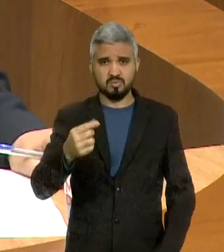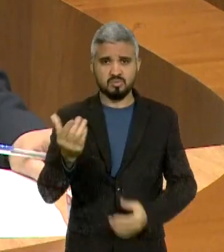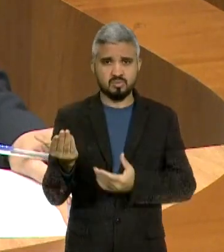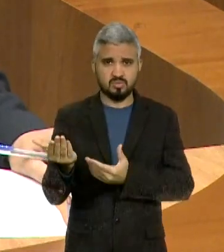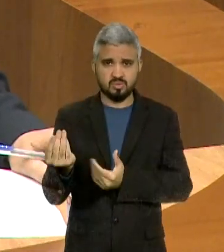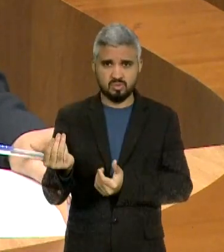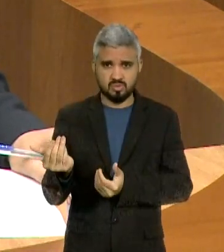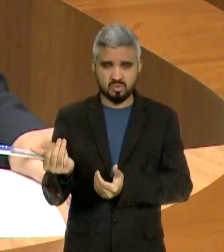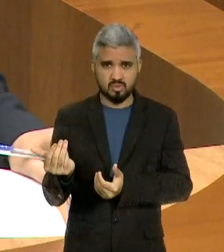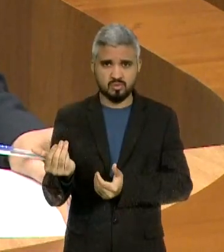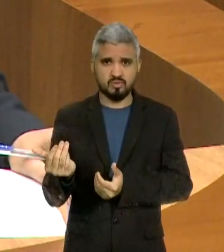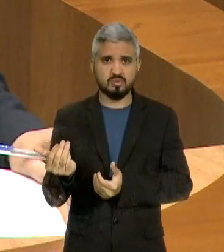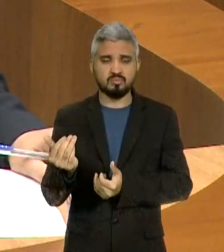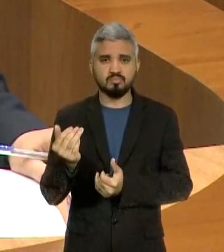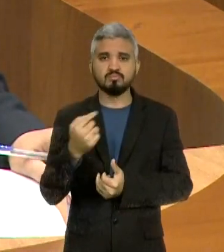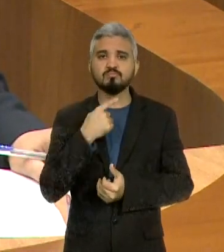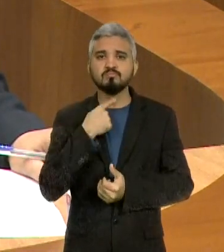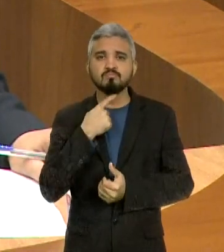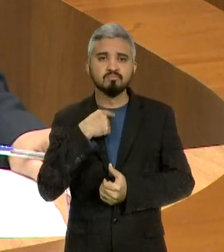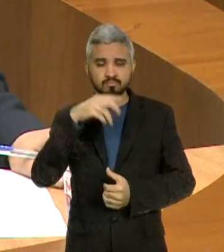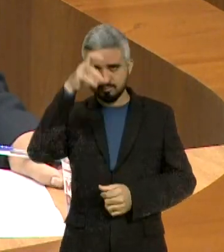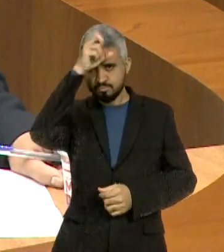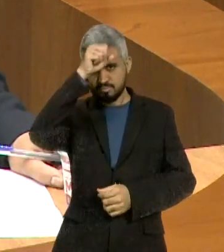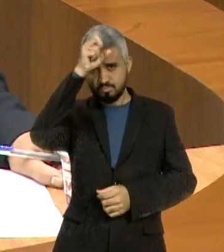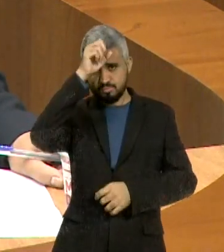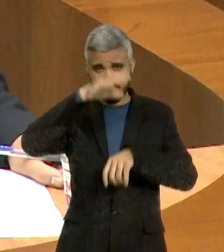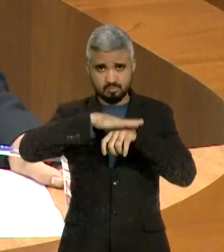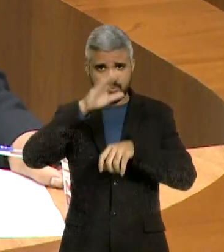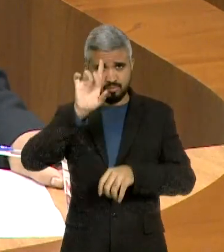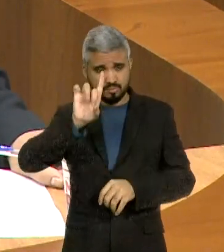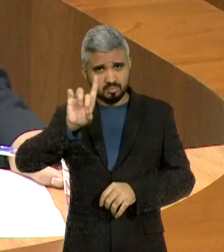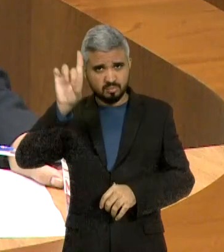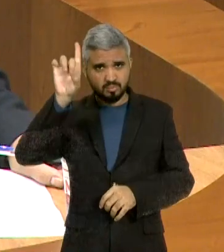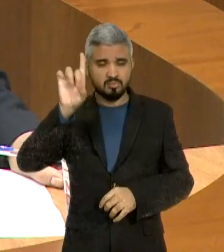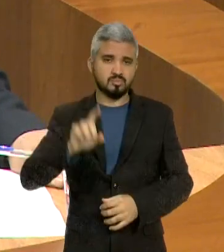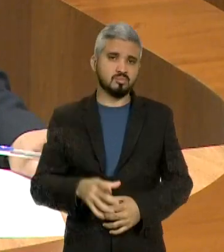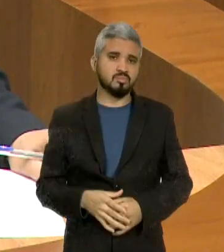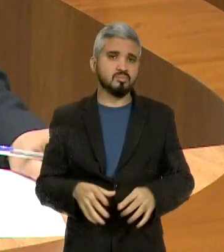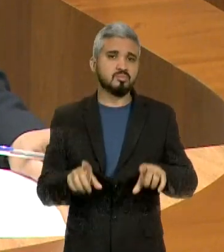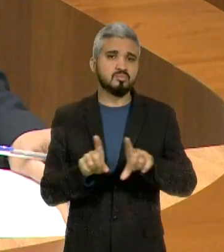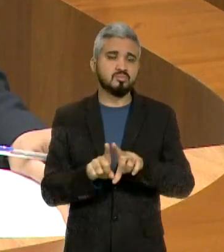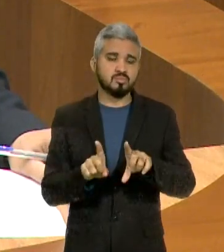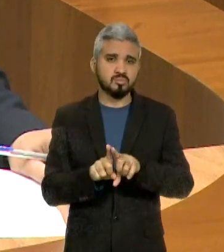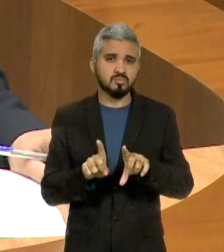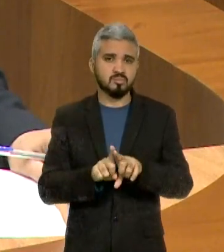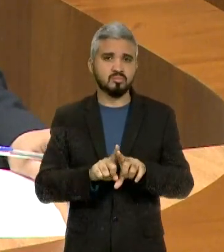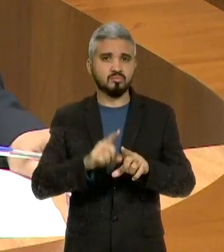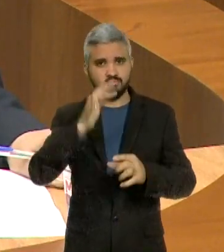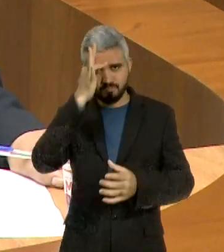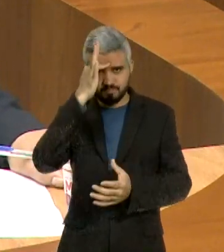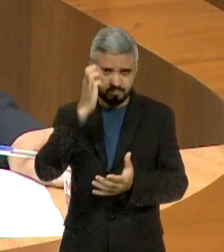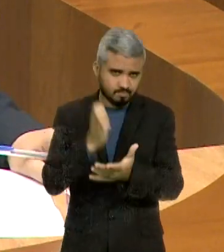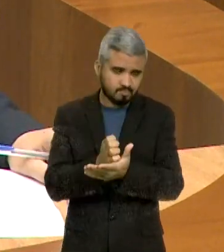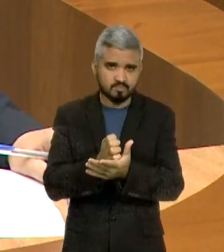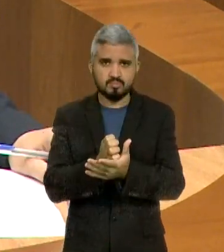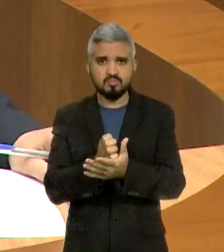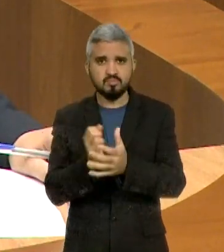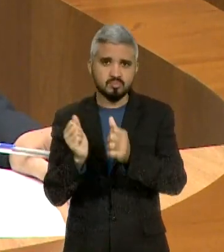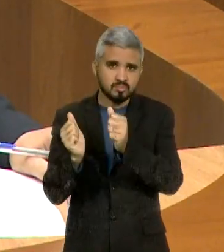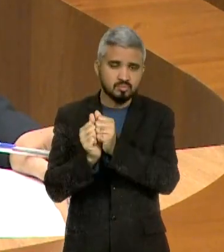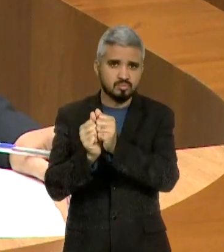sedentos para aprender mais e mais de Deus e assim renovar a sua fé em Cristo